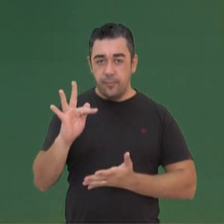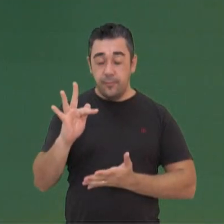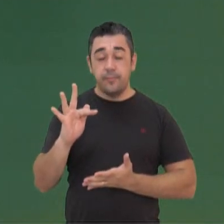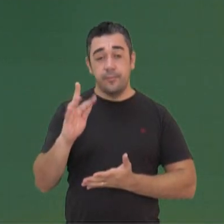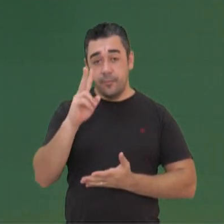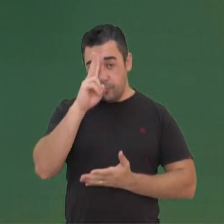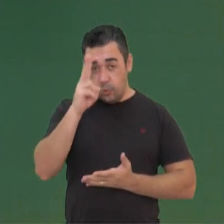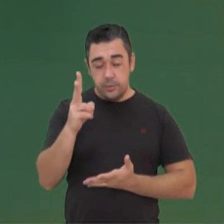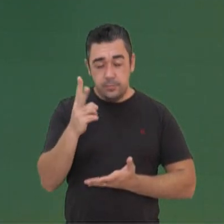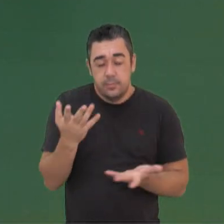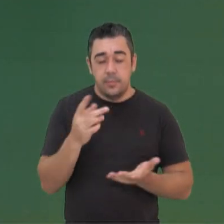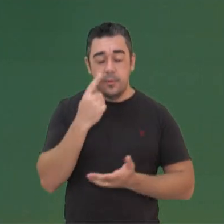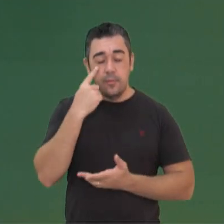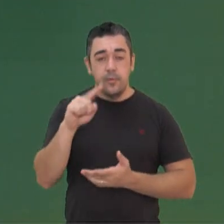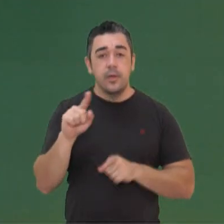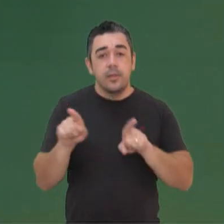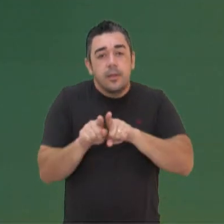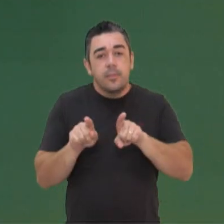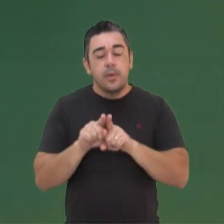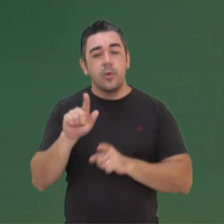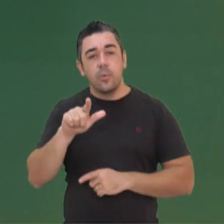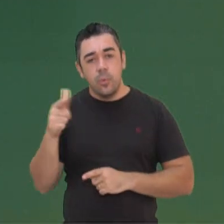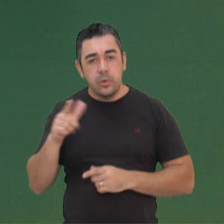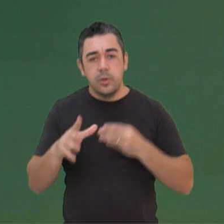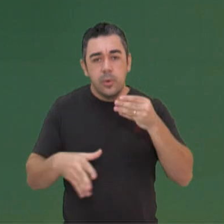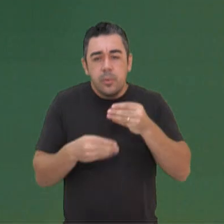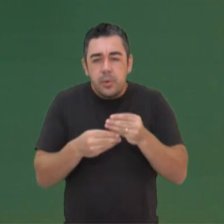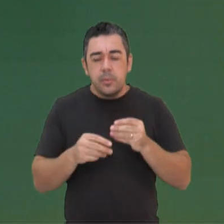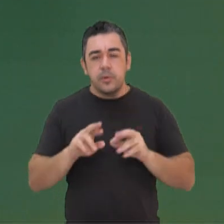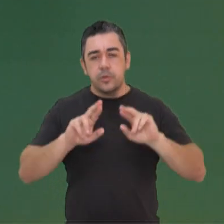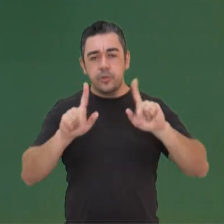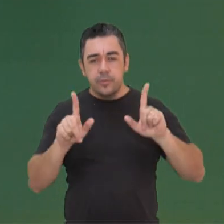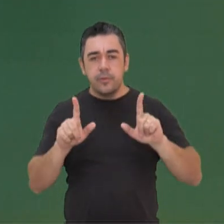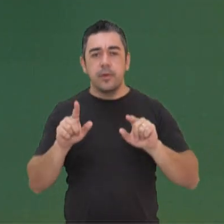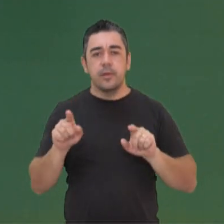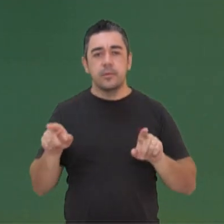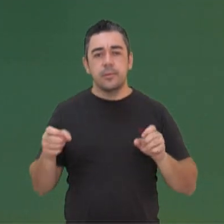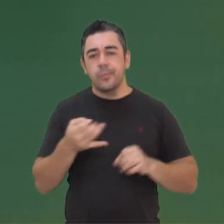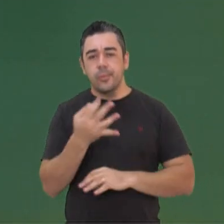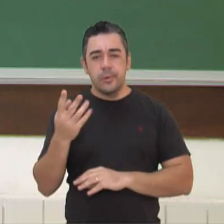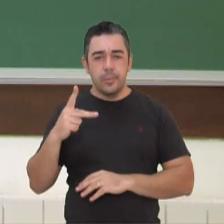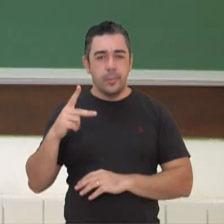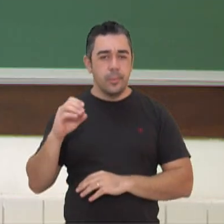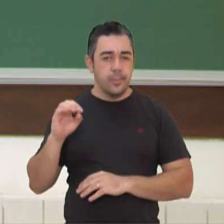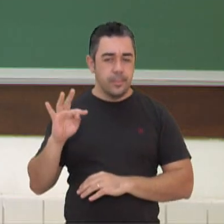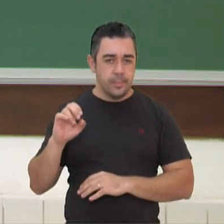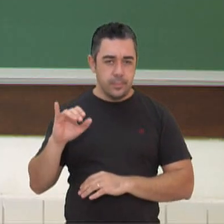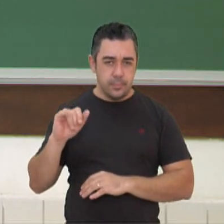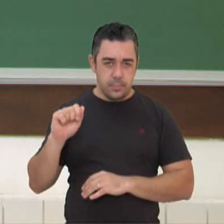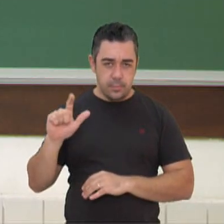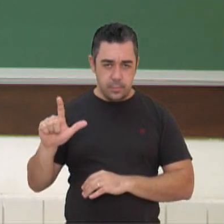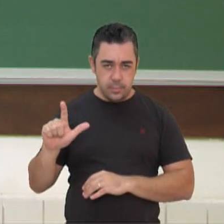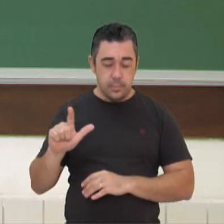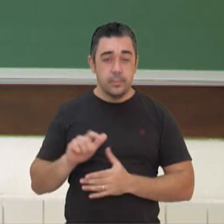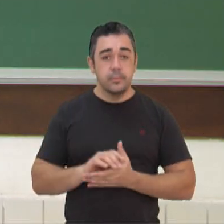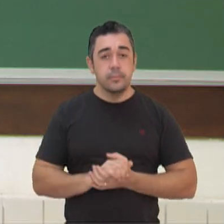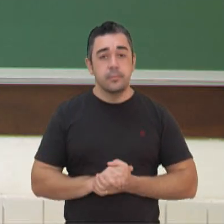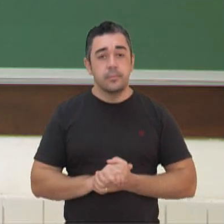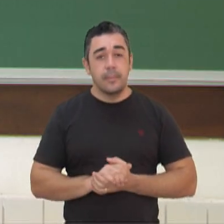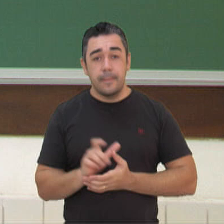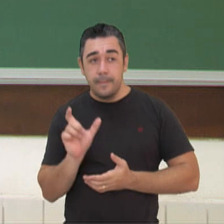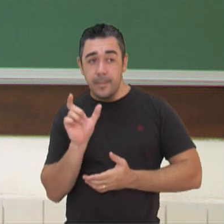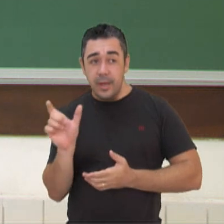mais para frente, além de outras grandezas complementares, como diferença de potencial elétrico. Quando se fala da